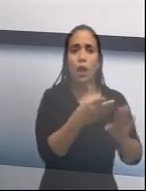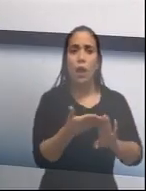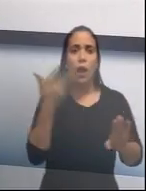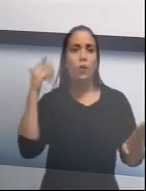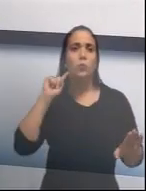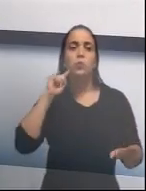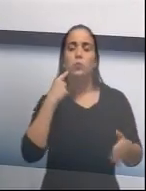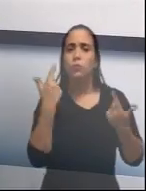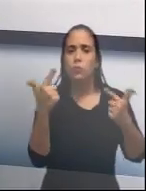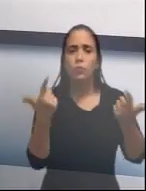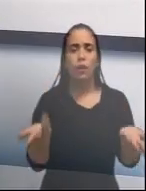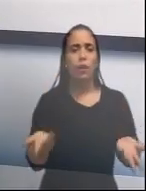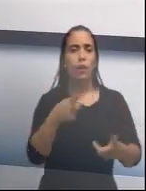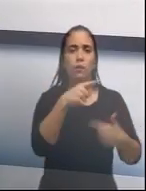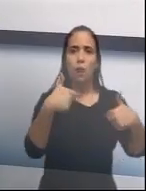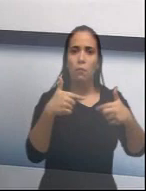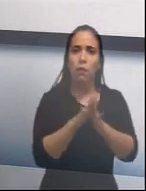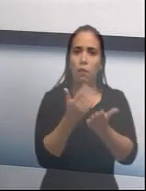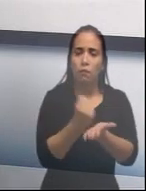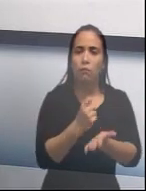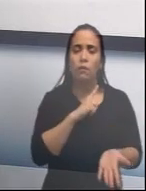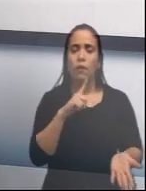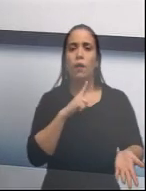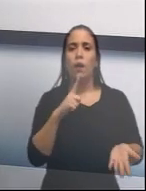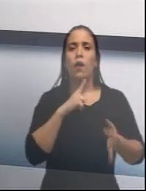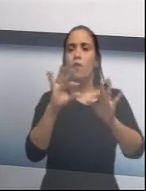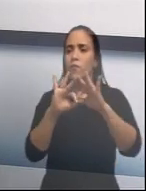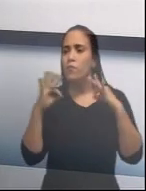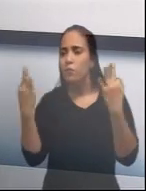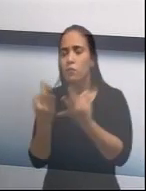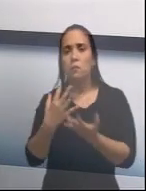trabalha, que cuida da família, que tem a vida